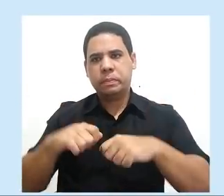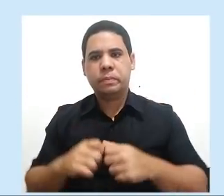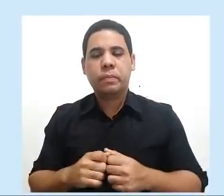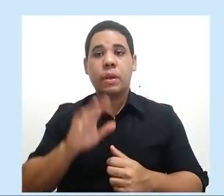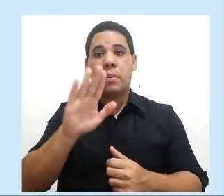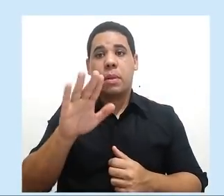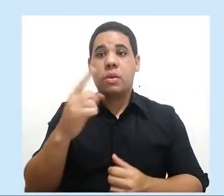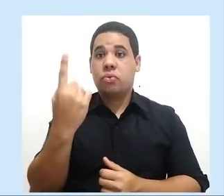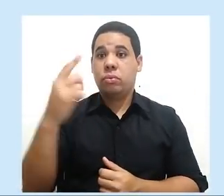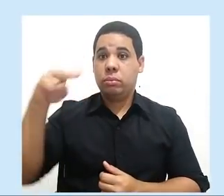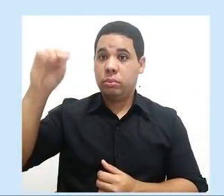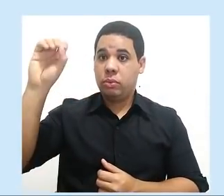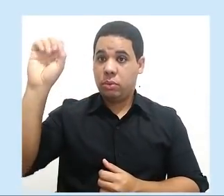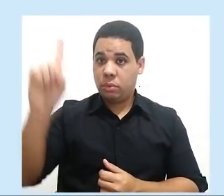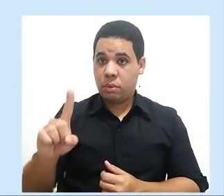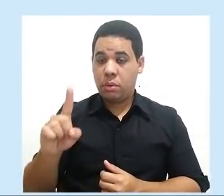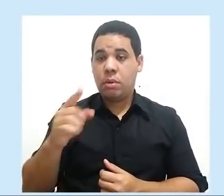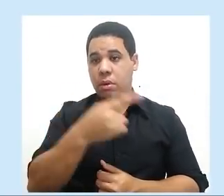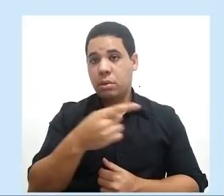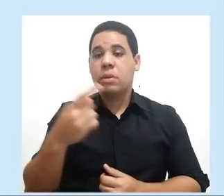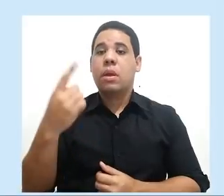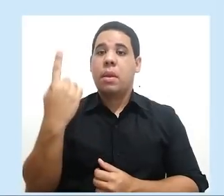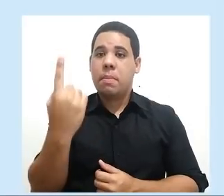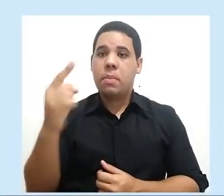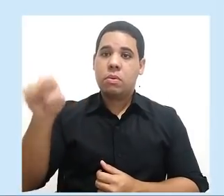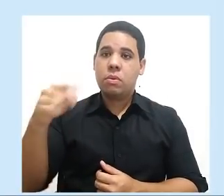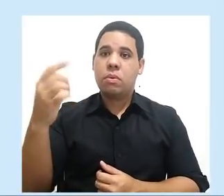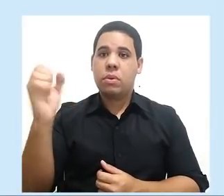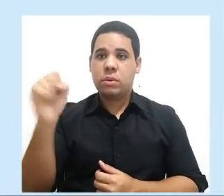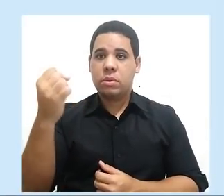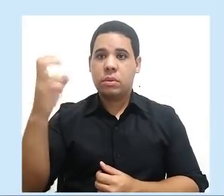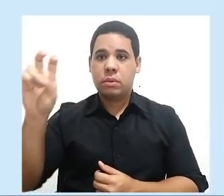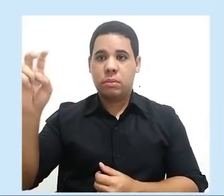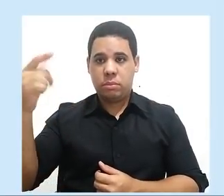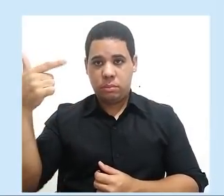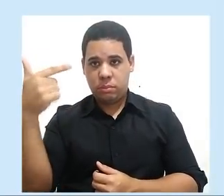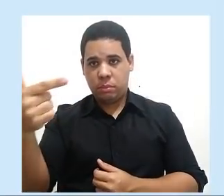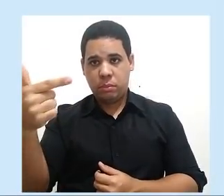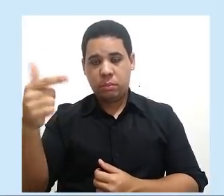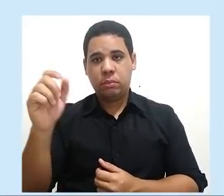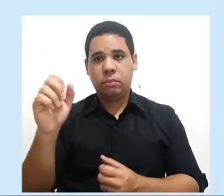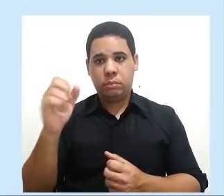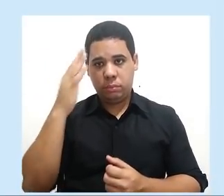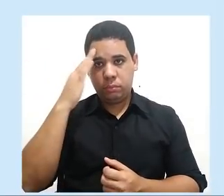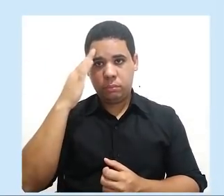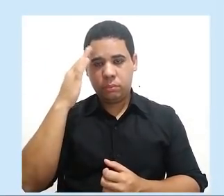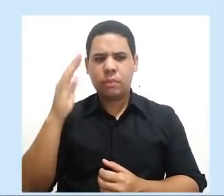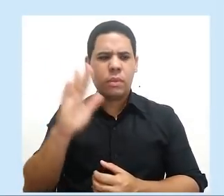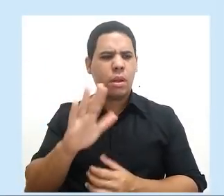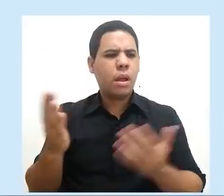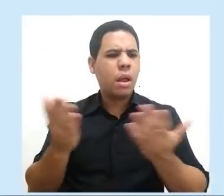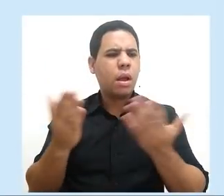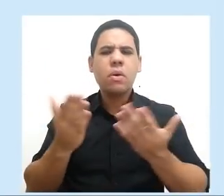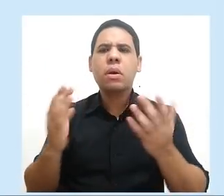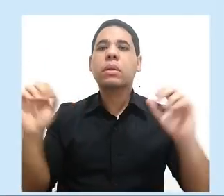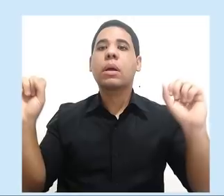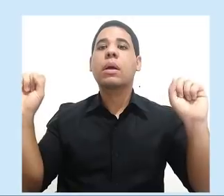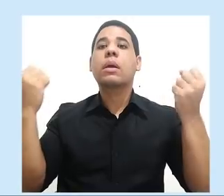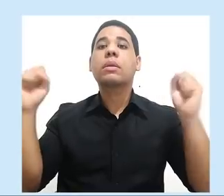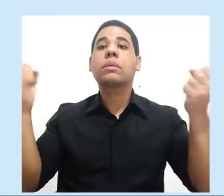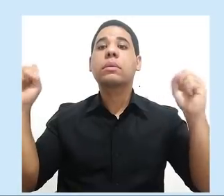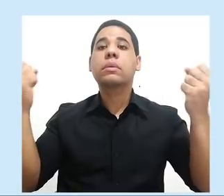acha em quilômetro. Mas, quero que vocês entendam o seguinte, que um nó equivale a isso,